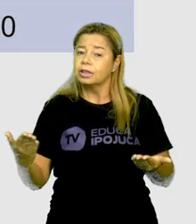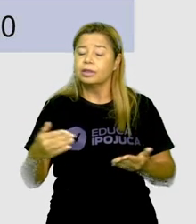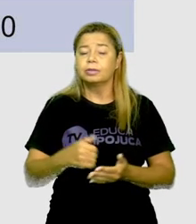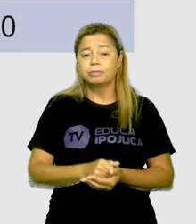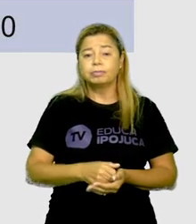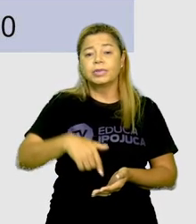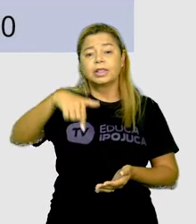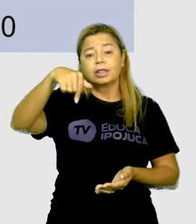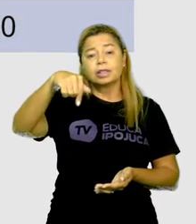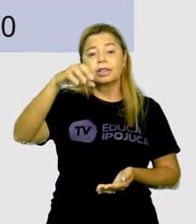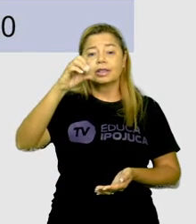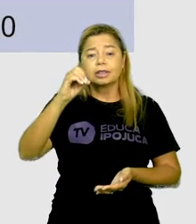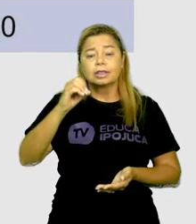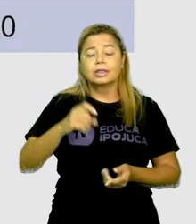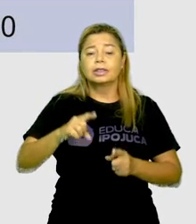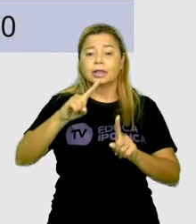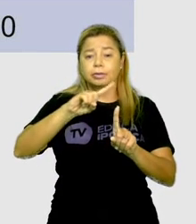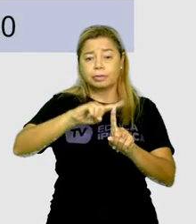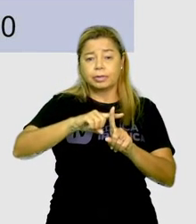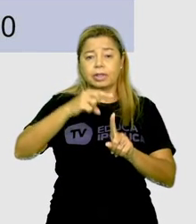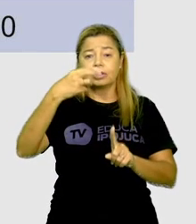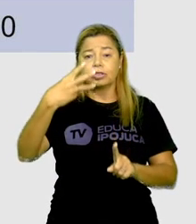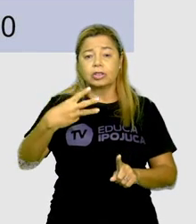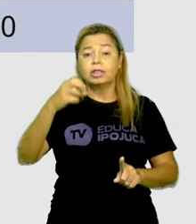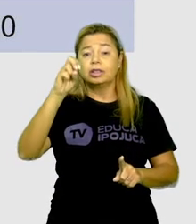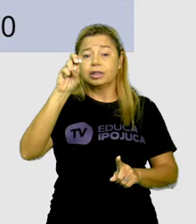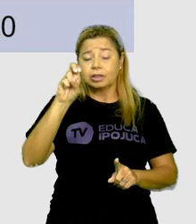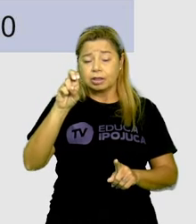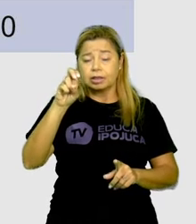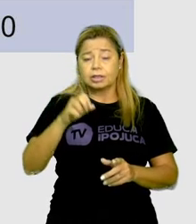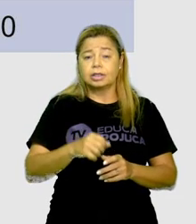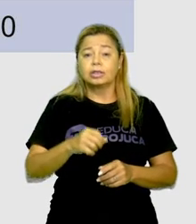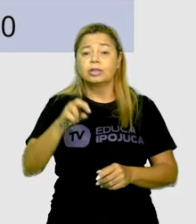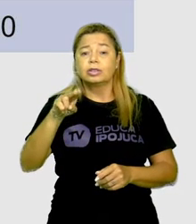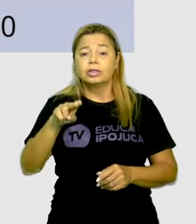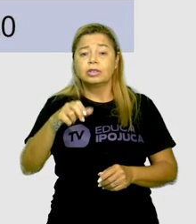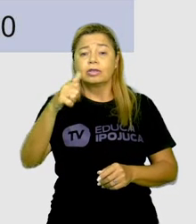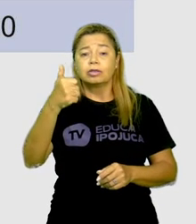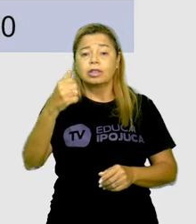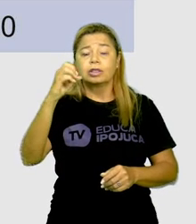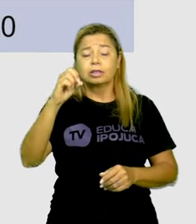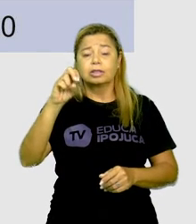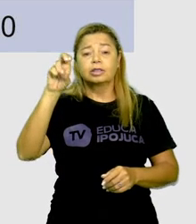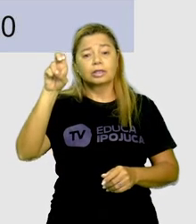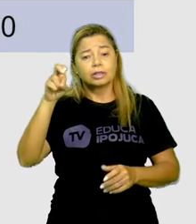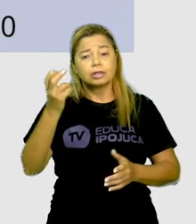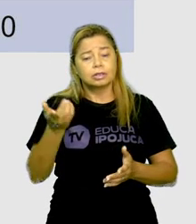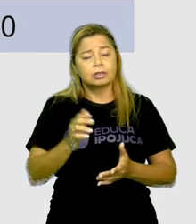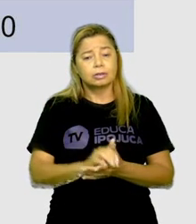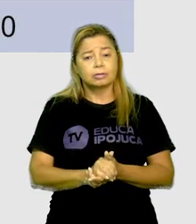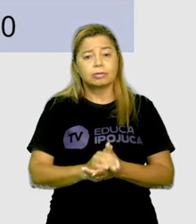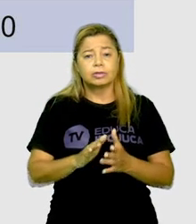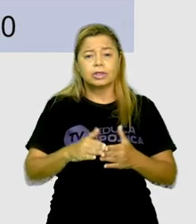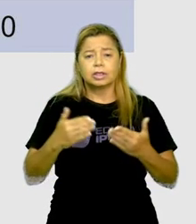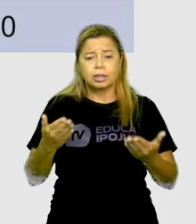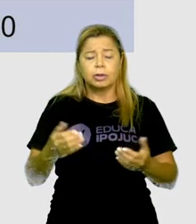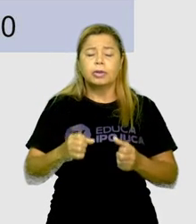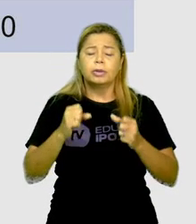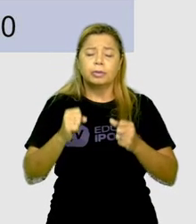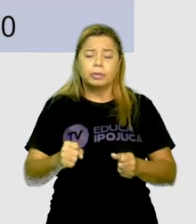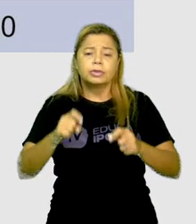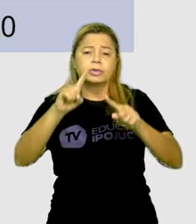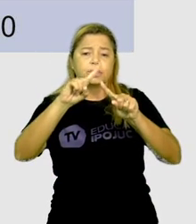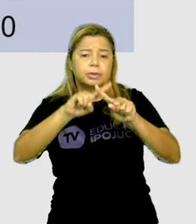dá 105. Então, multiplicar por 15 é mais uma possibilidade que a gente tem